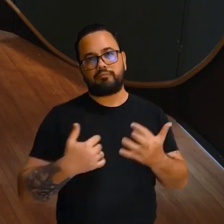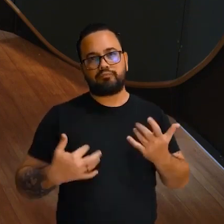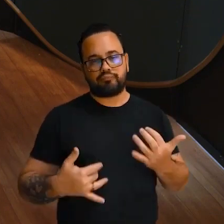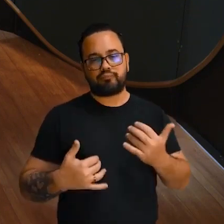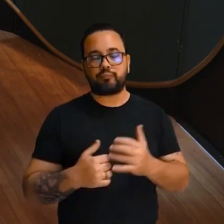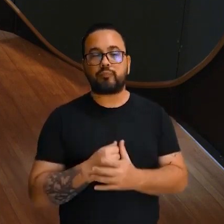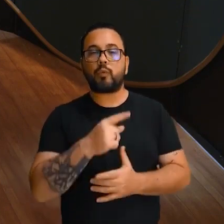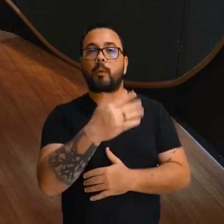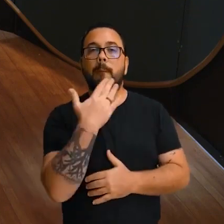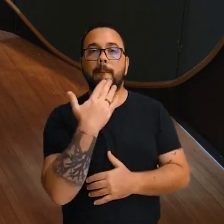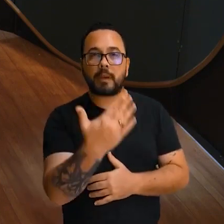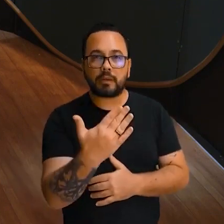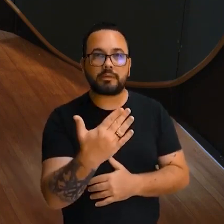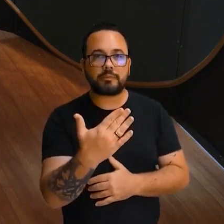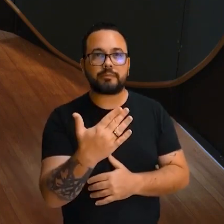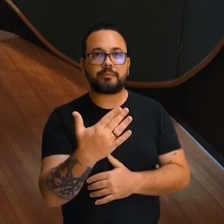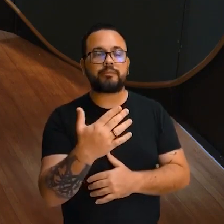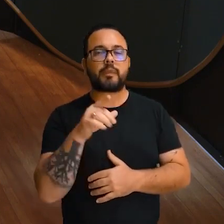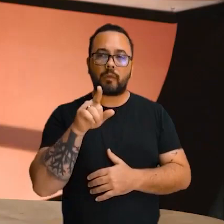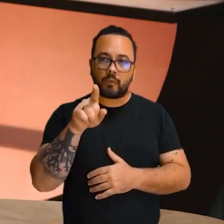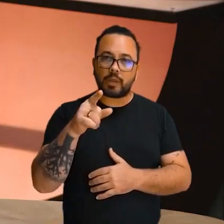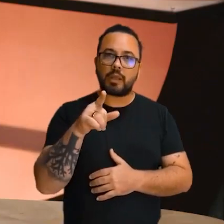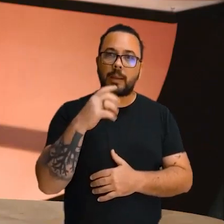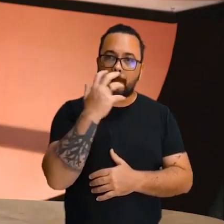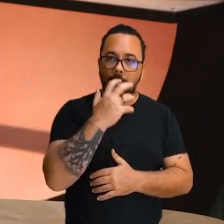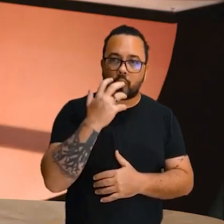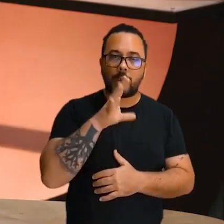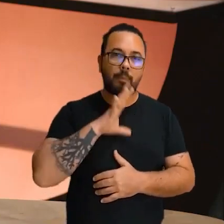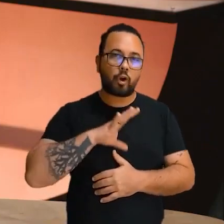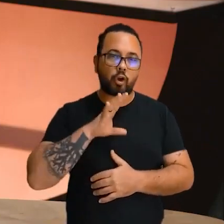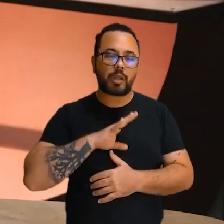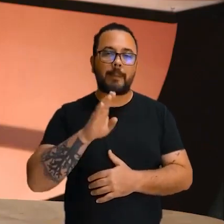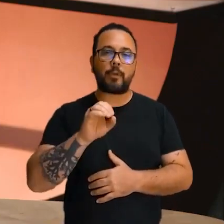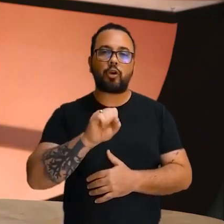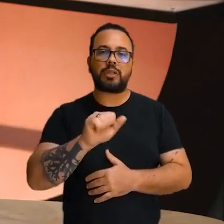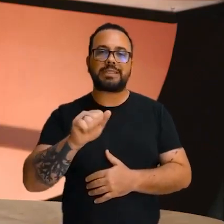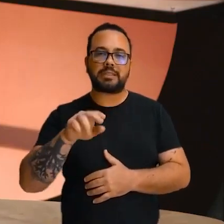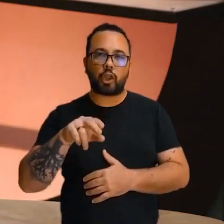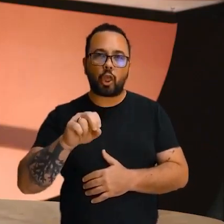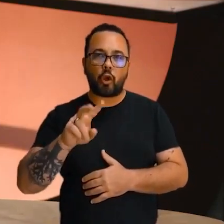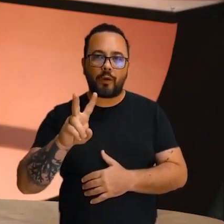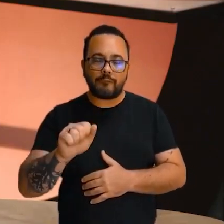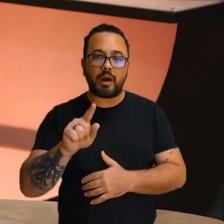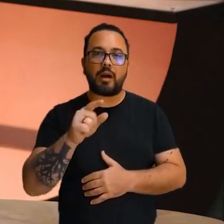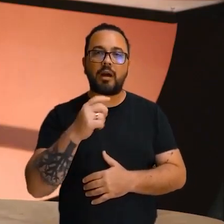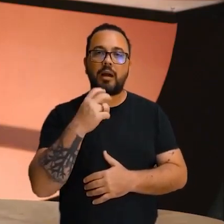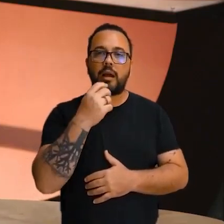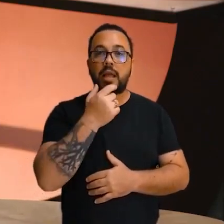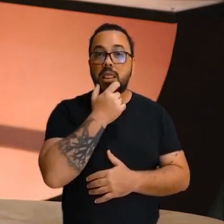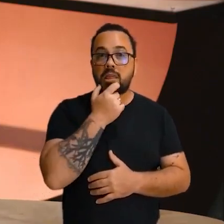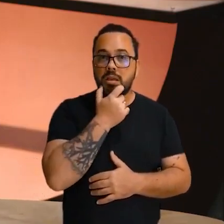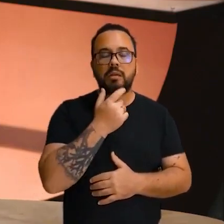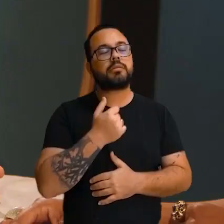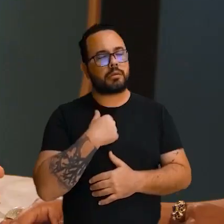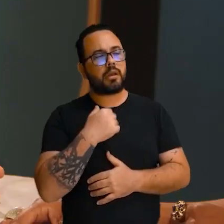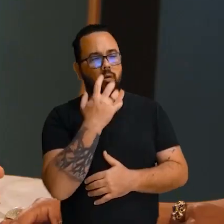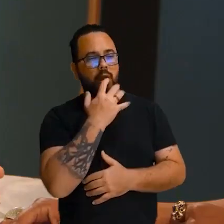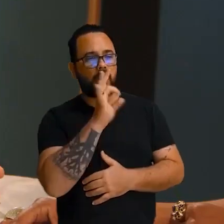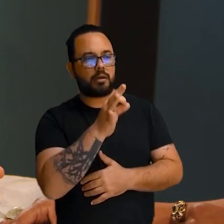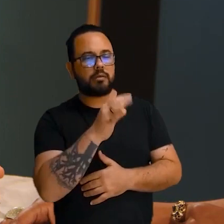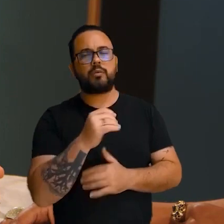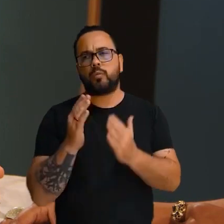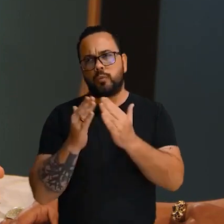Primeira coisa que o cara me pediu, você canta em português, bossa nova? Ele falou desse jeito assim, devagarzinho em inglês. Eu falei, canto, por